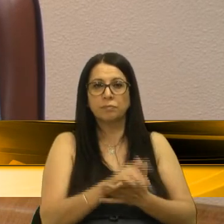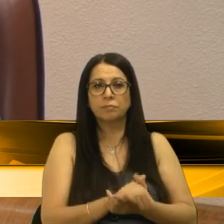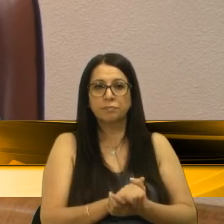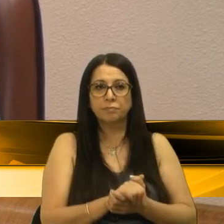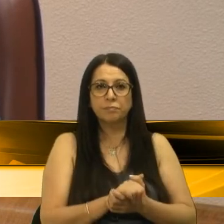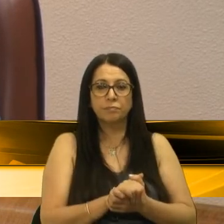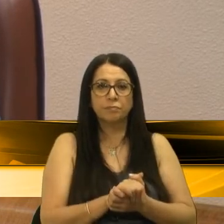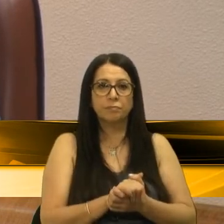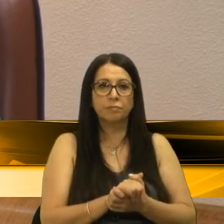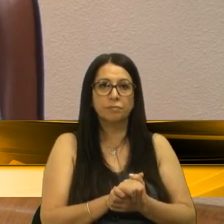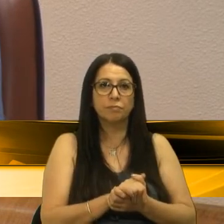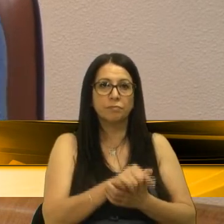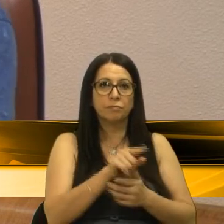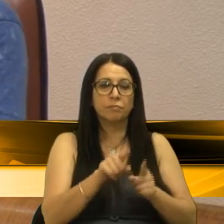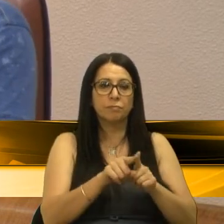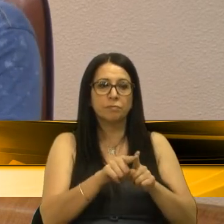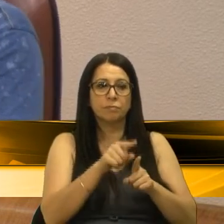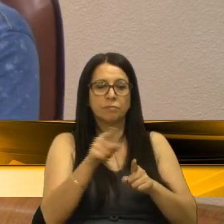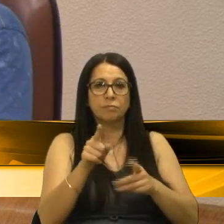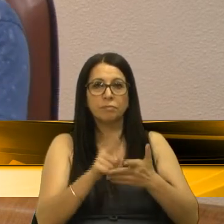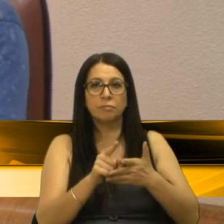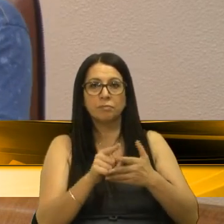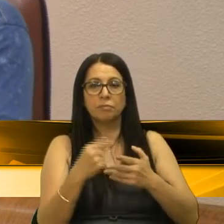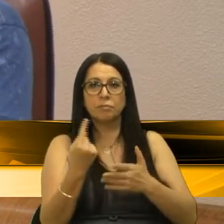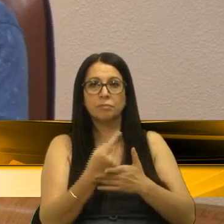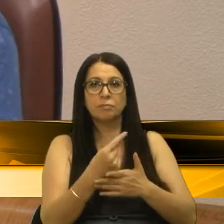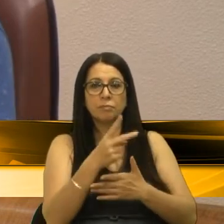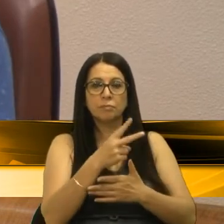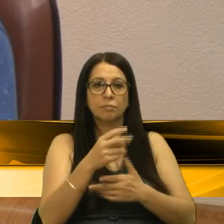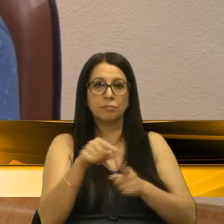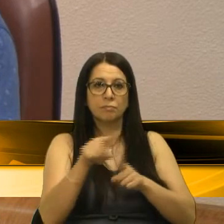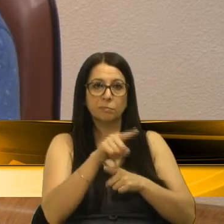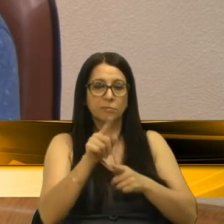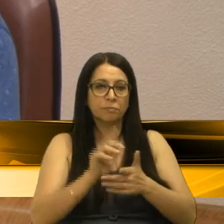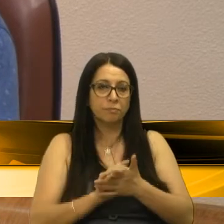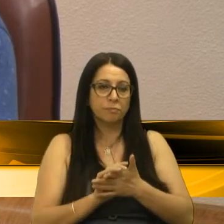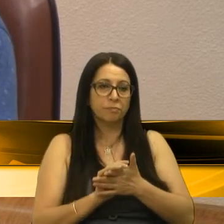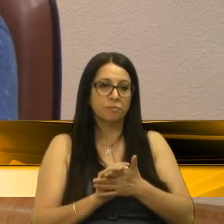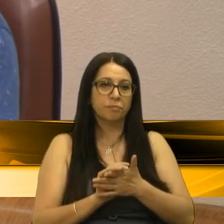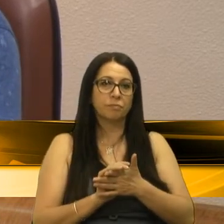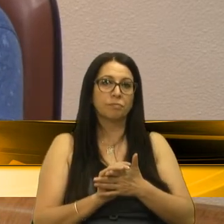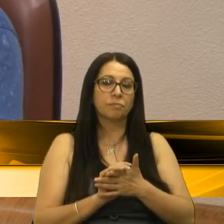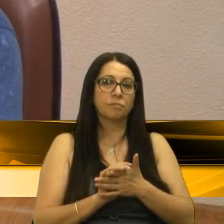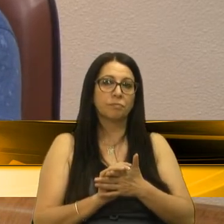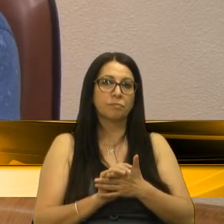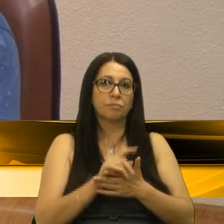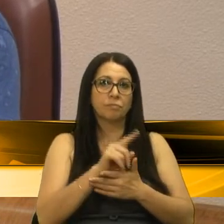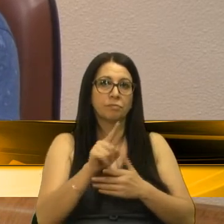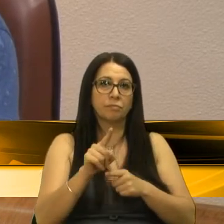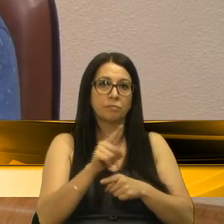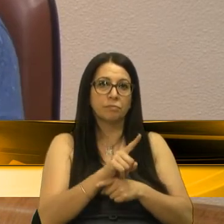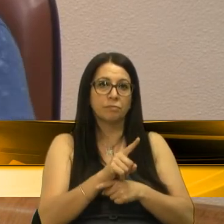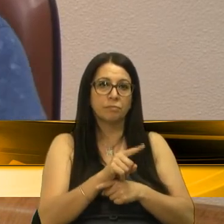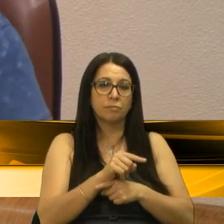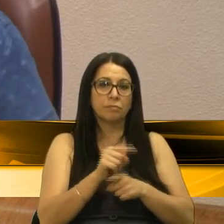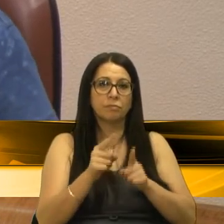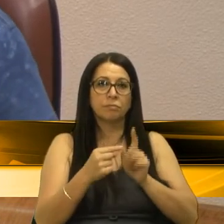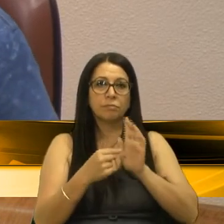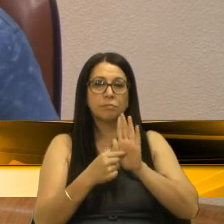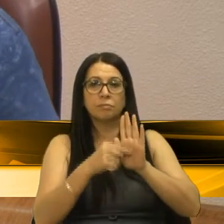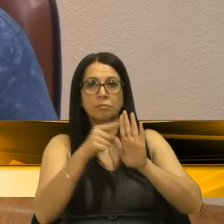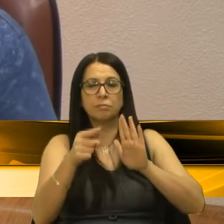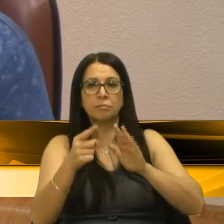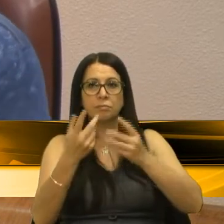das atividades secundárias ou complementares. Artigo 33. A expedição do auto de licença de funcionamento de atividades